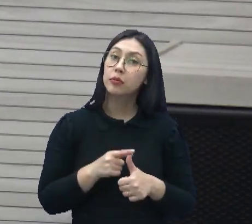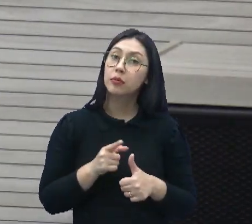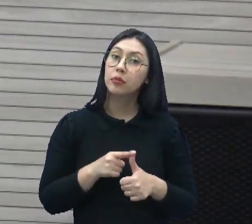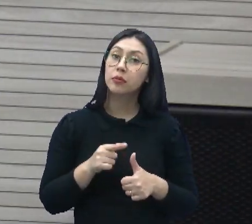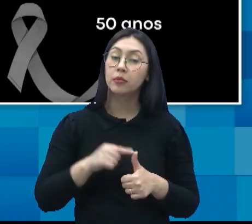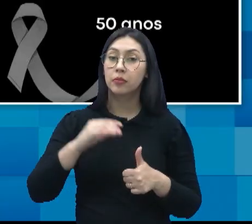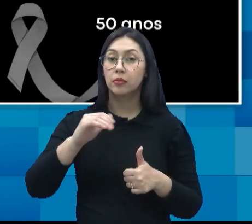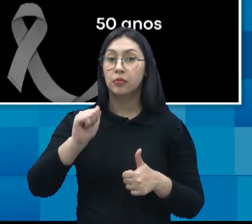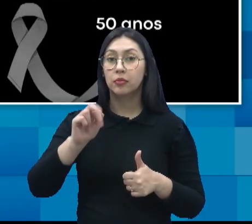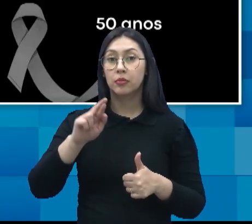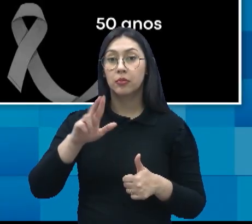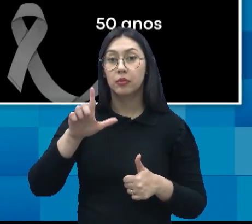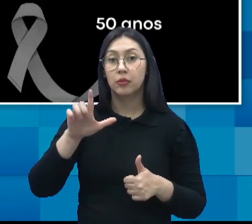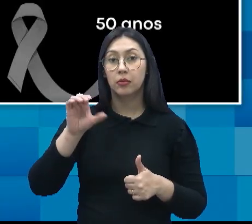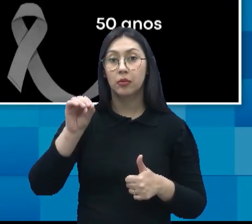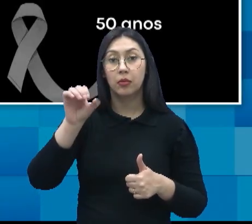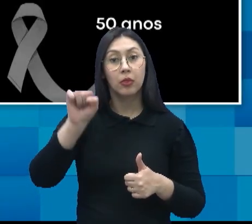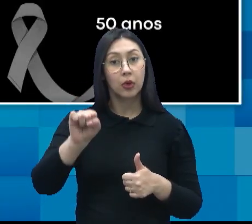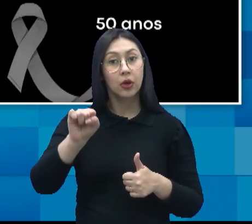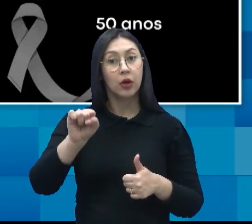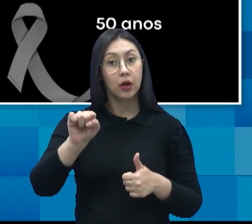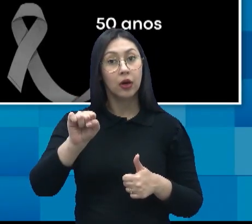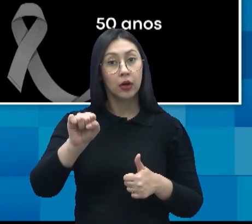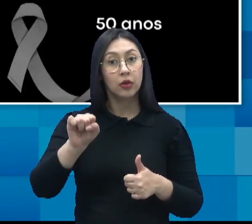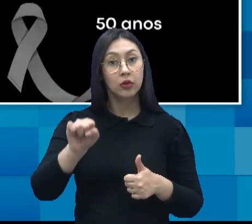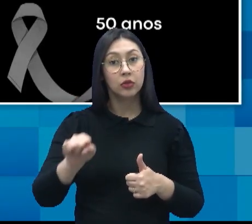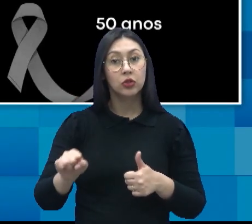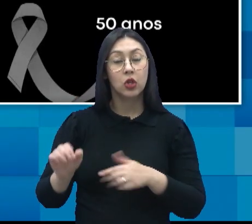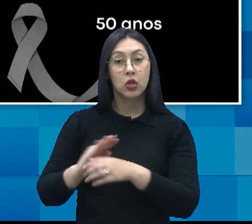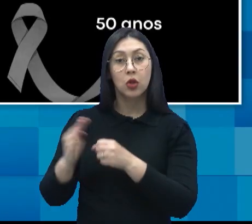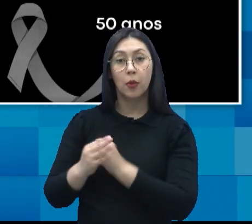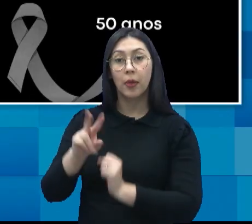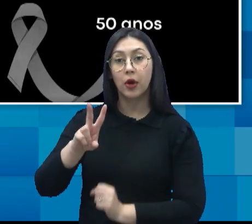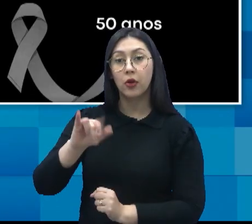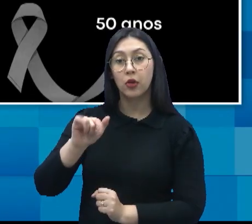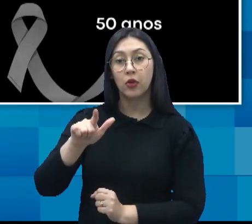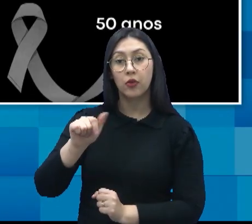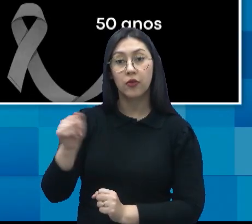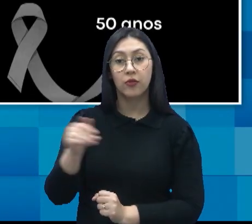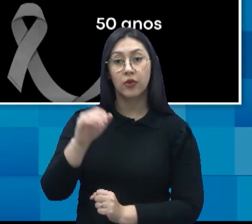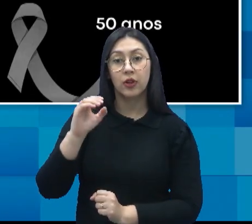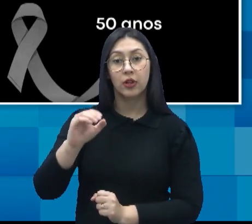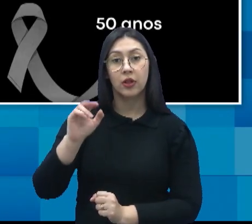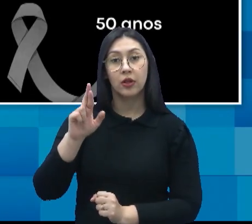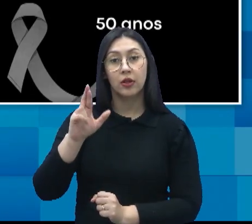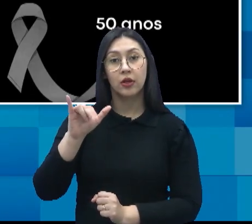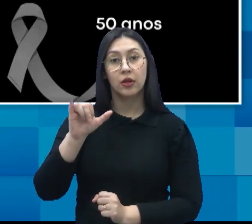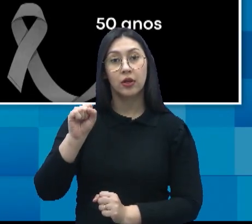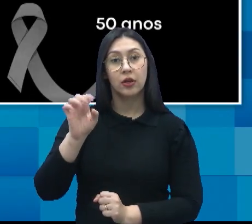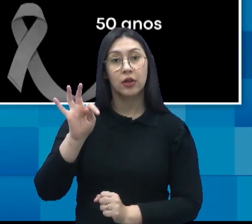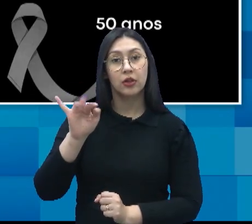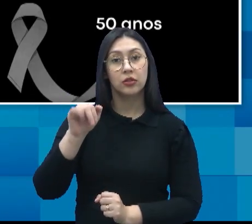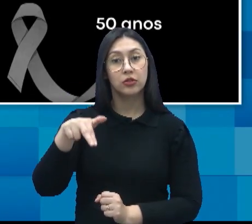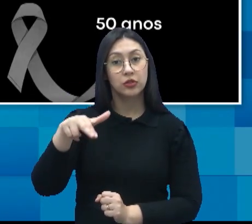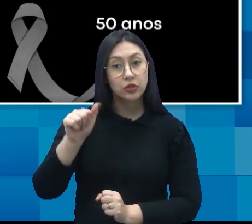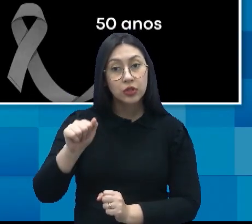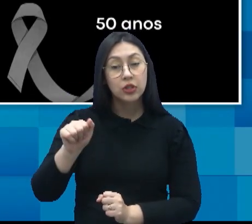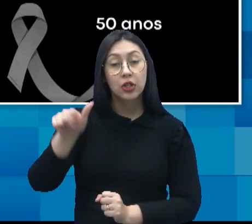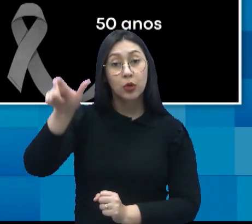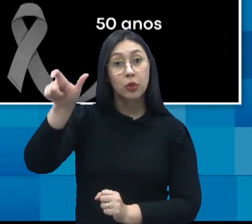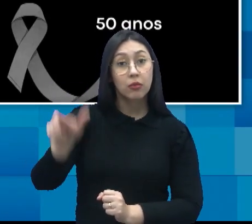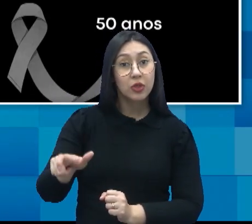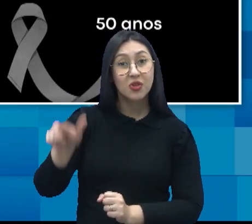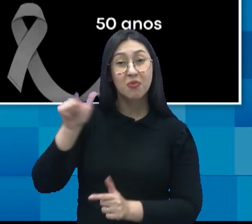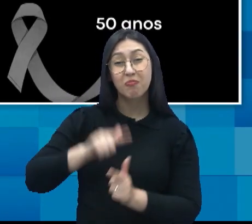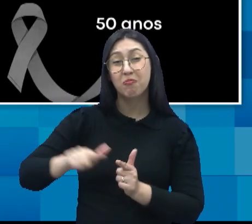Carlos Eduardo, ele é ali da Vila Cristina, ele é irmão da Andréia, o cunhado do Higino, era uma pessoa que tinha um problema